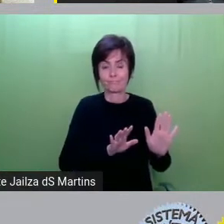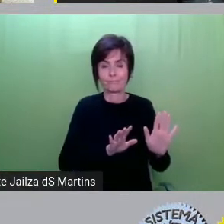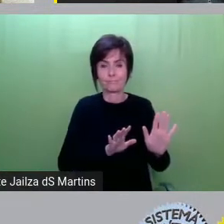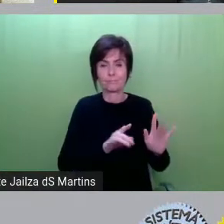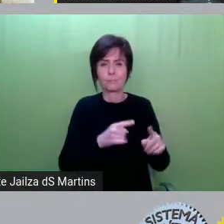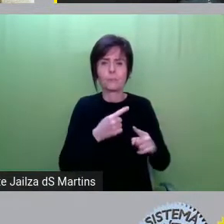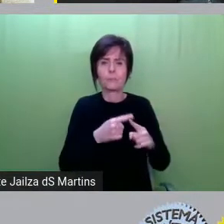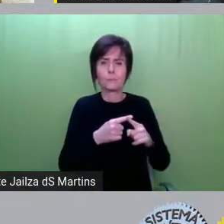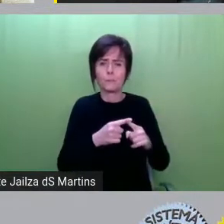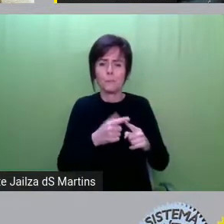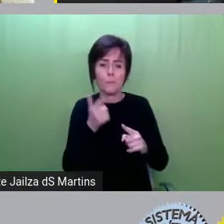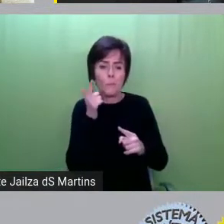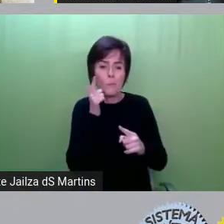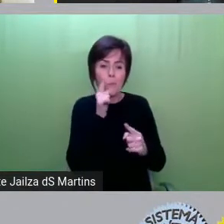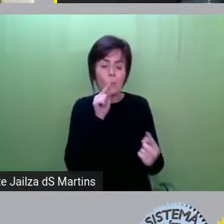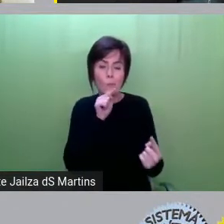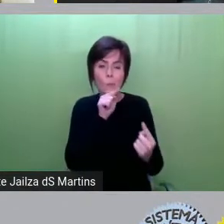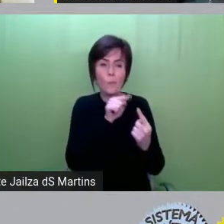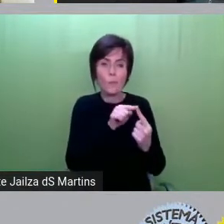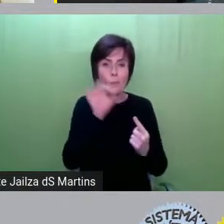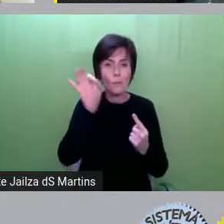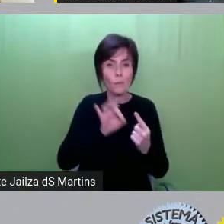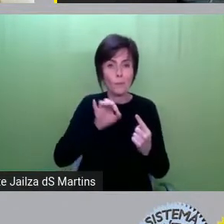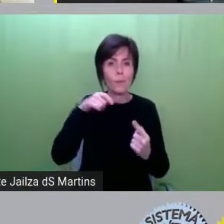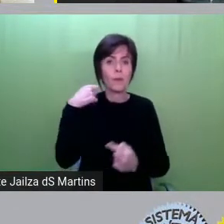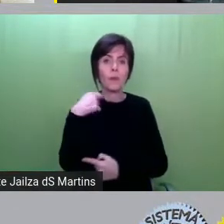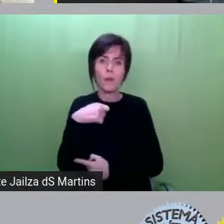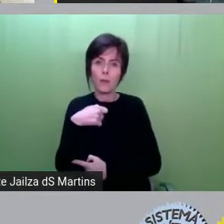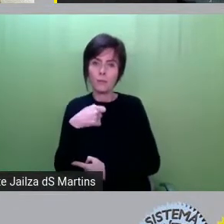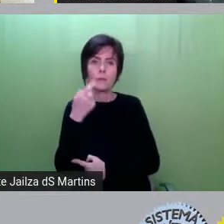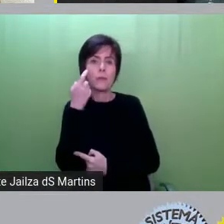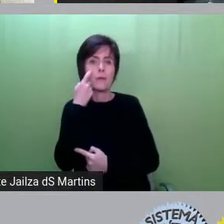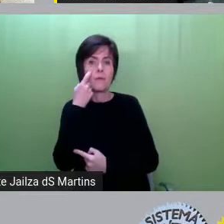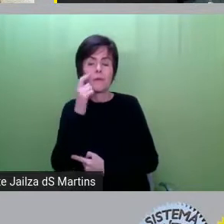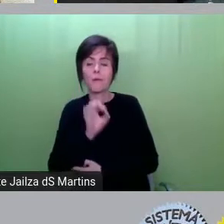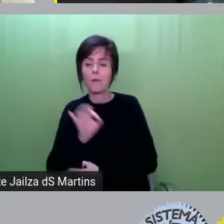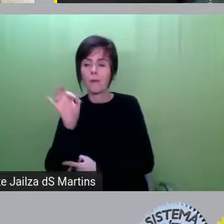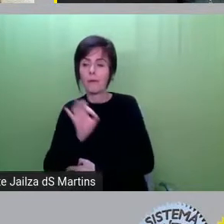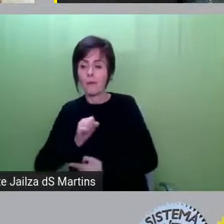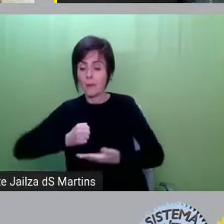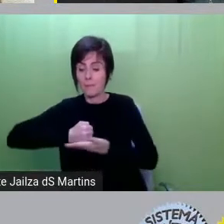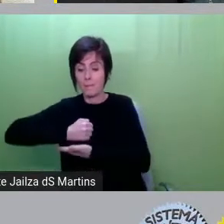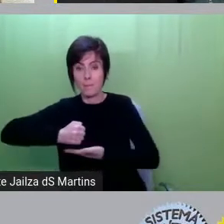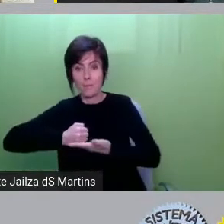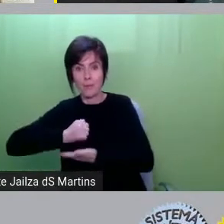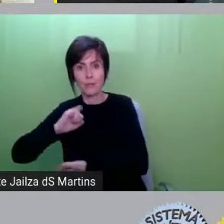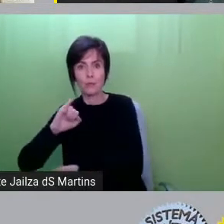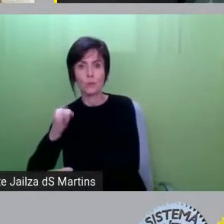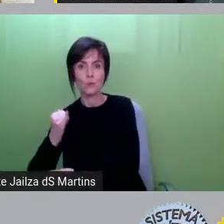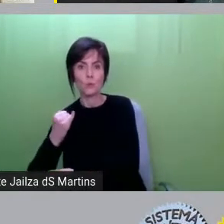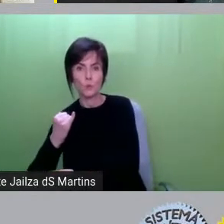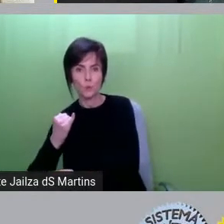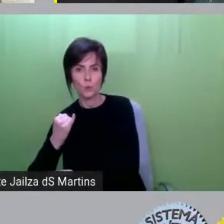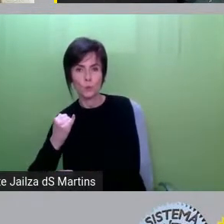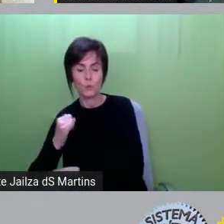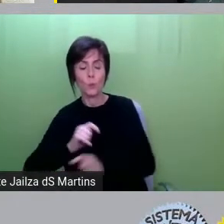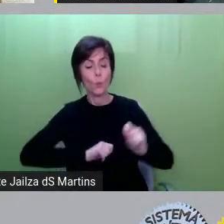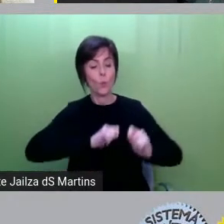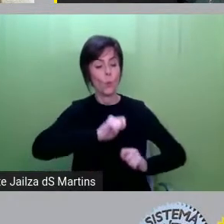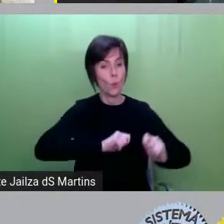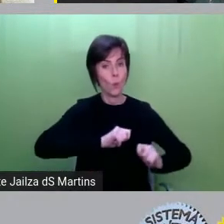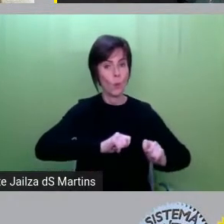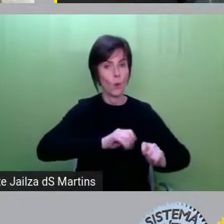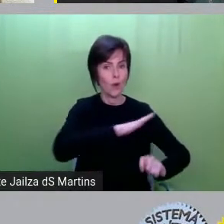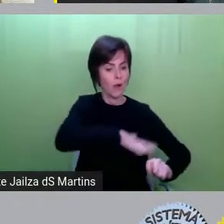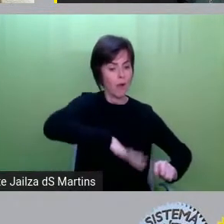Porque para manter as metas de inflação, eu preciso estabelecer taxas básicas de juros, regular o mercado aberto,